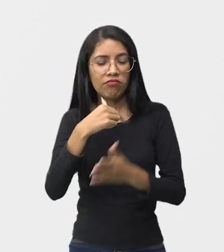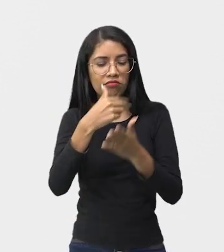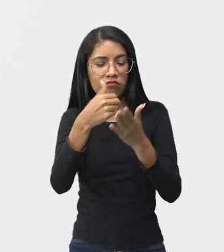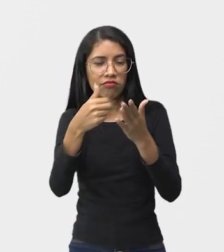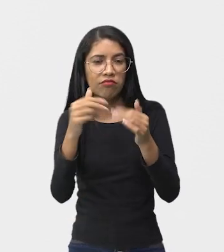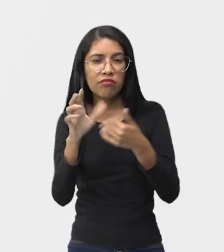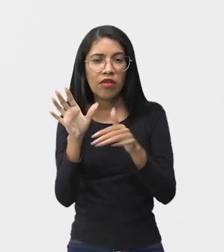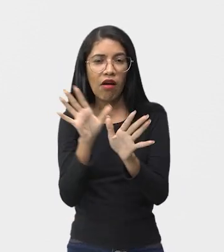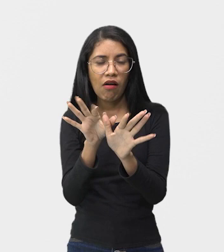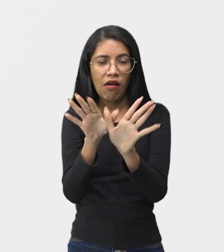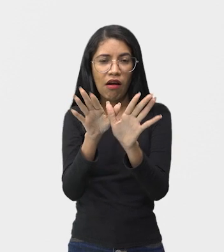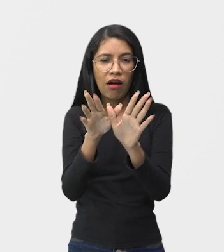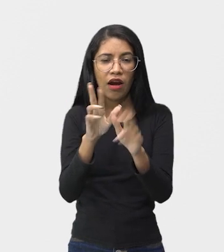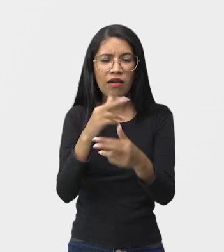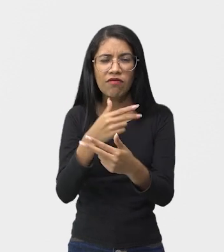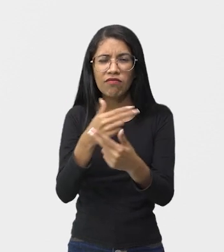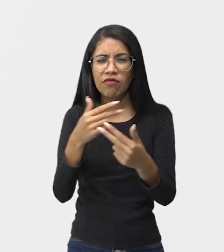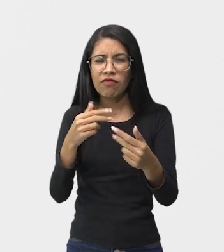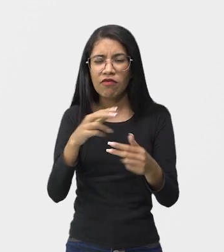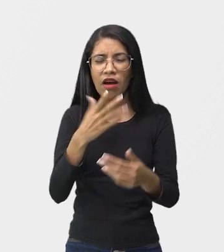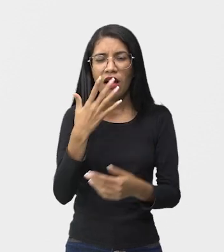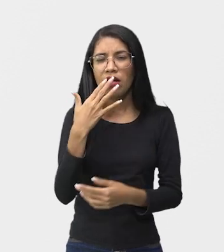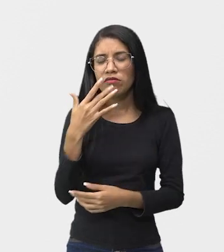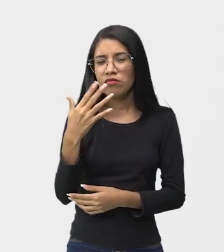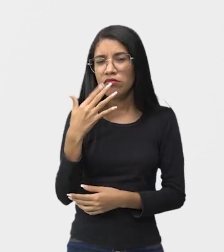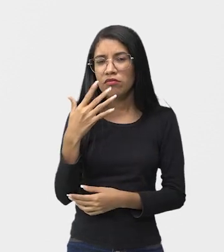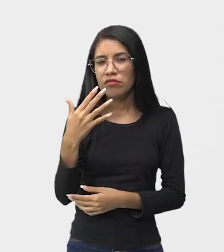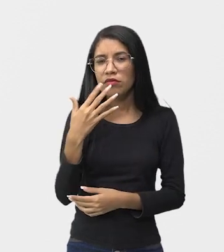branca, além de várias fitas